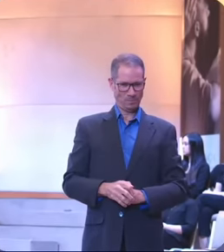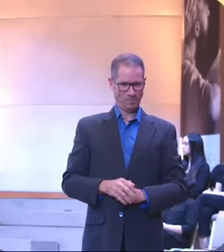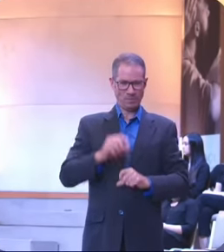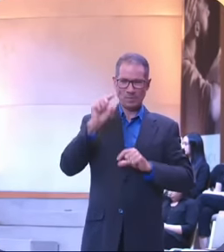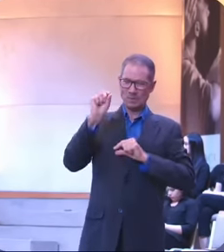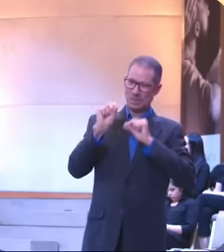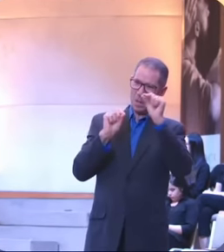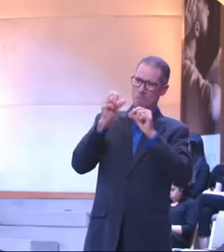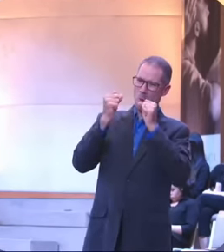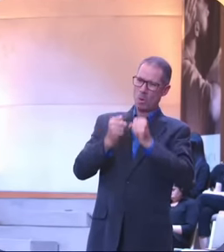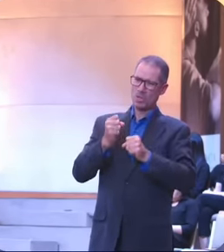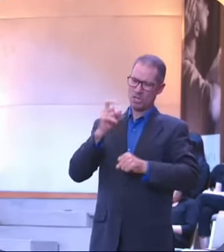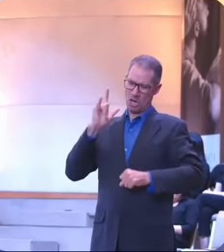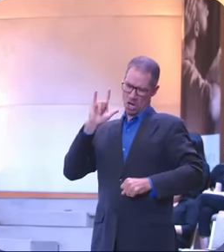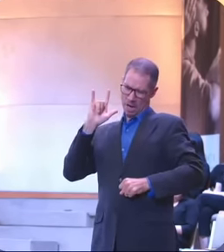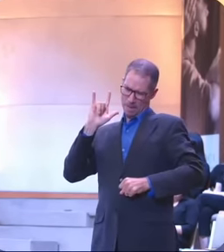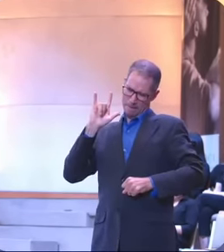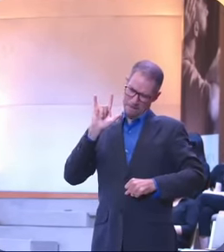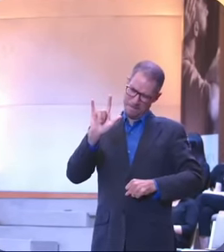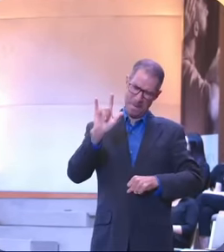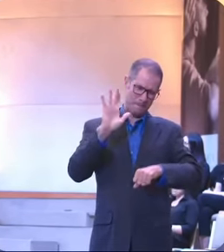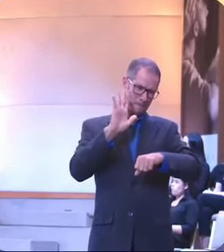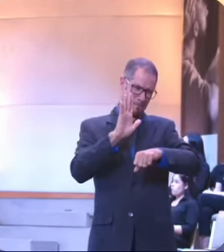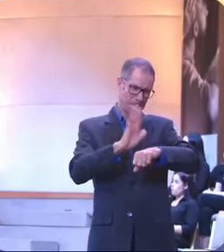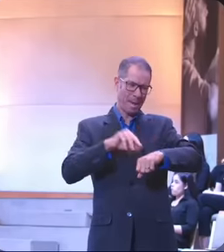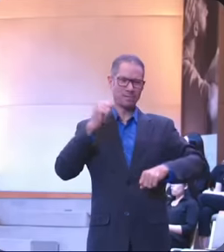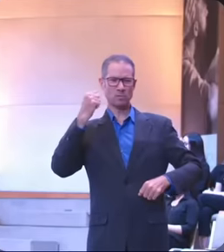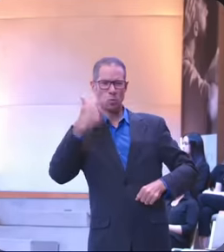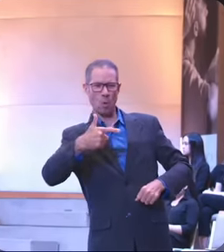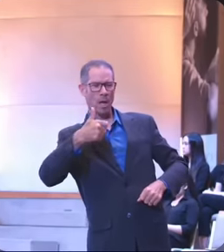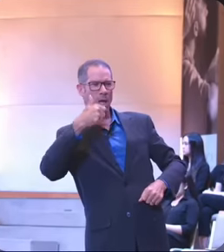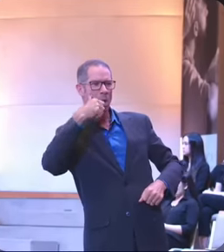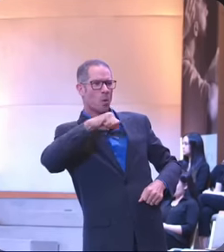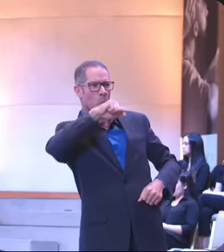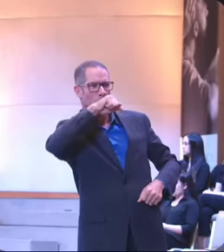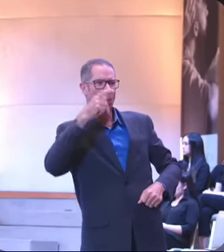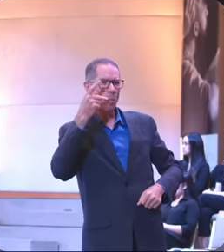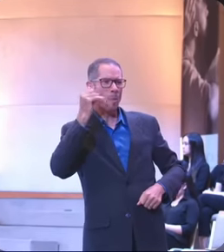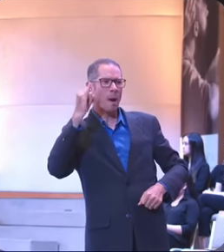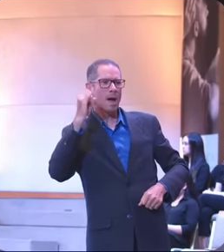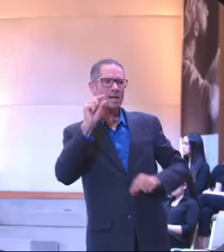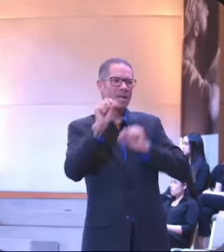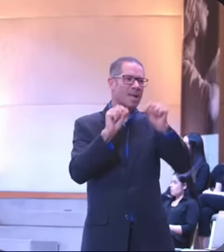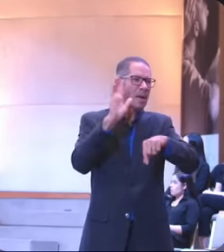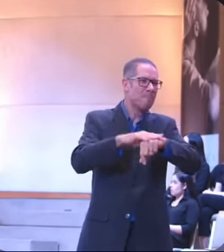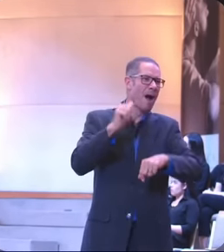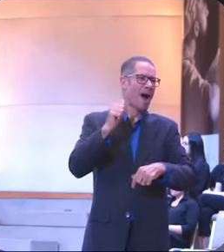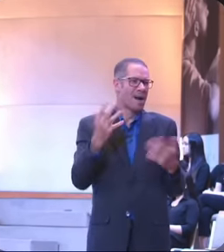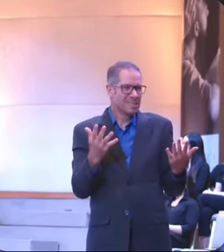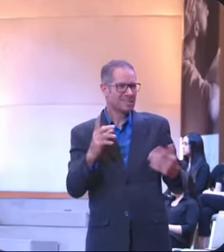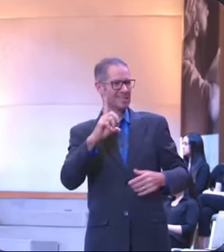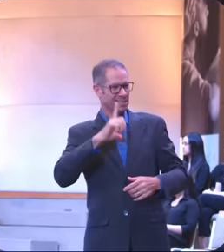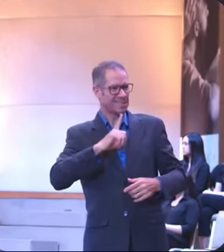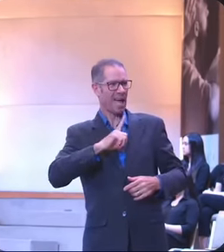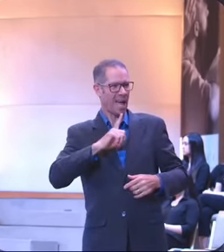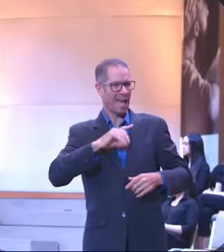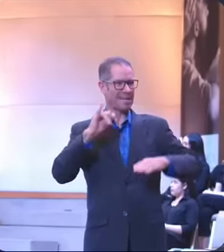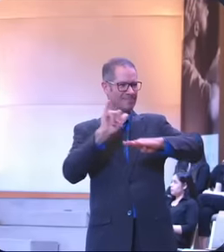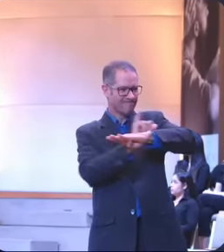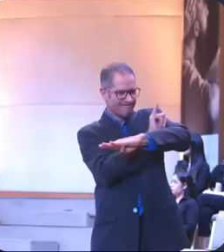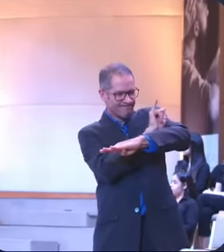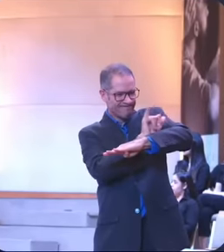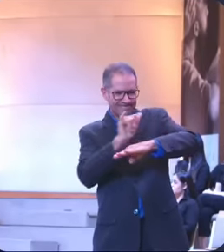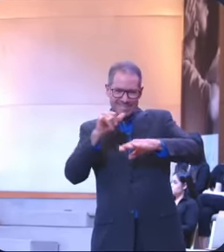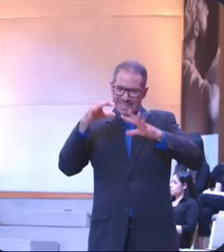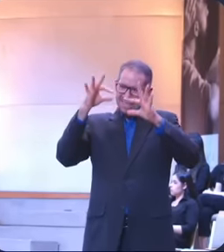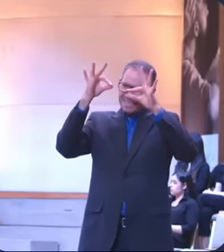Quem pode amar mais do que um pai e uma mãe? Então você tem o ingrediente